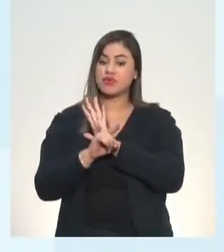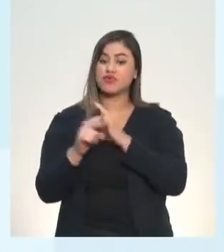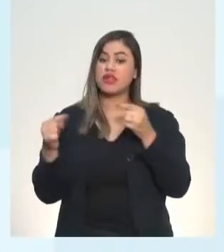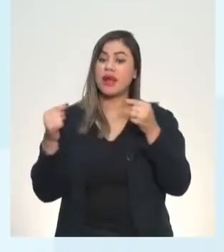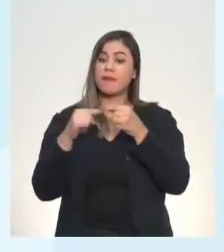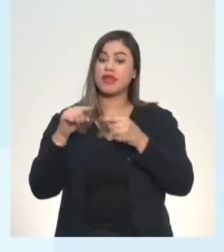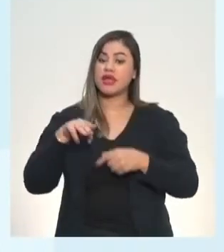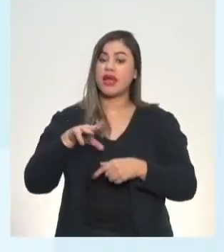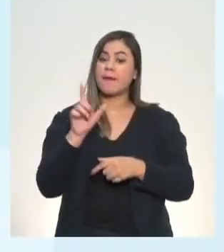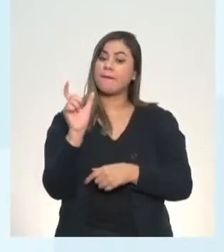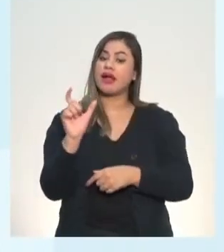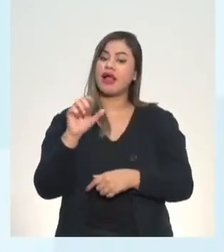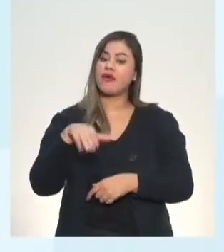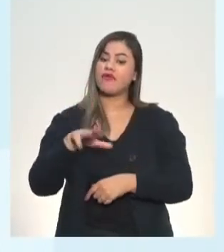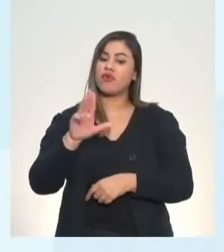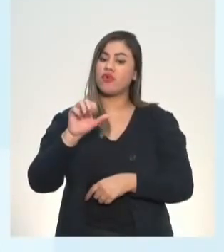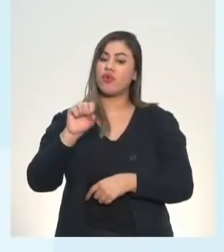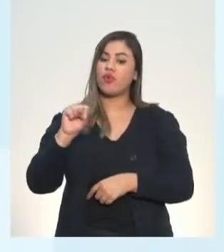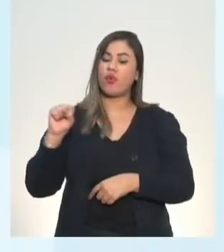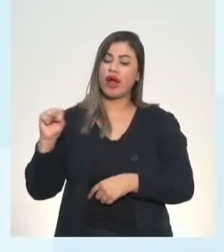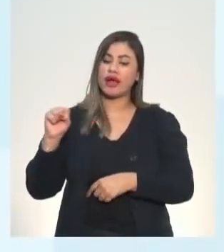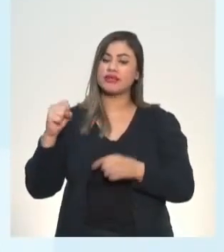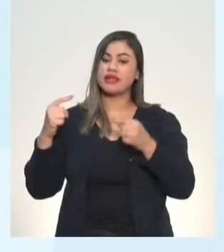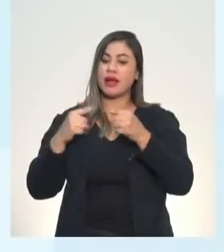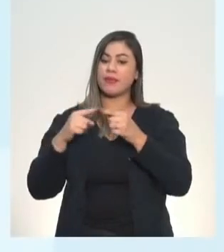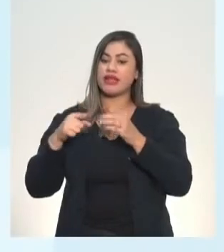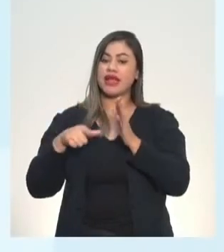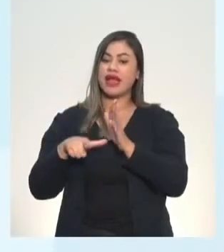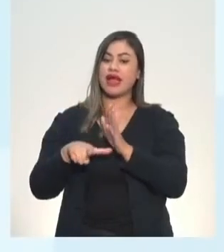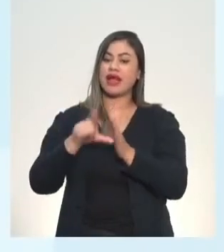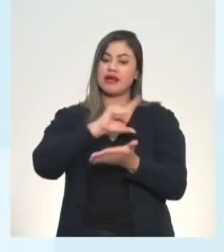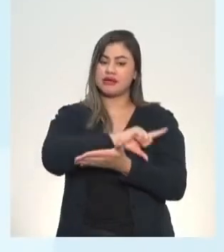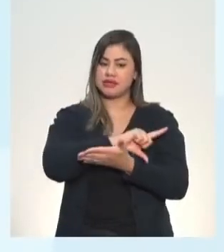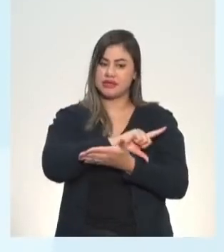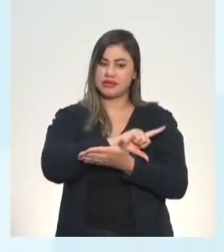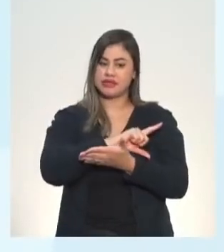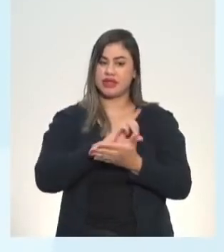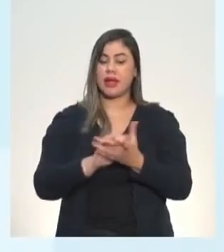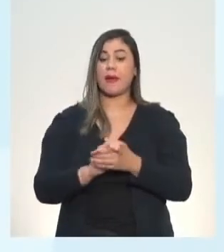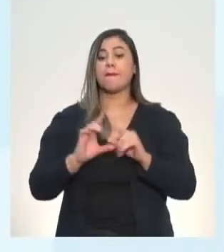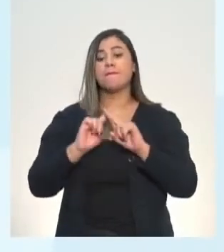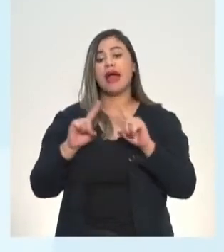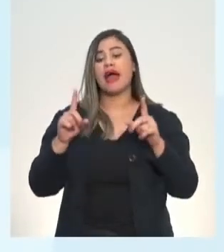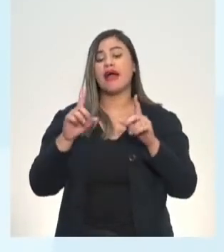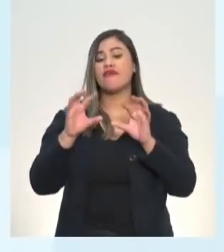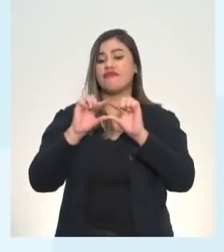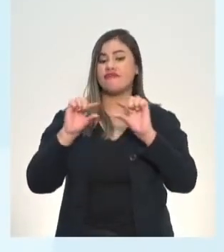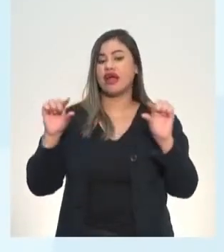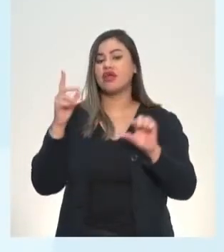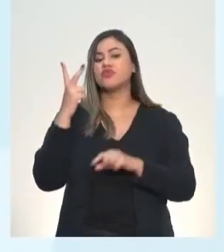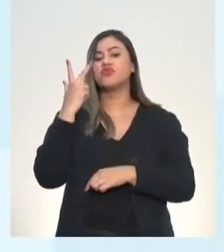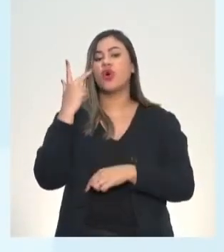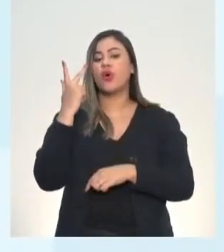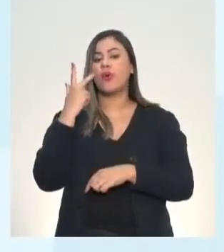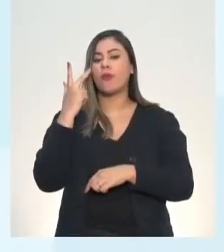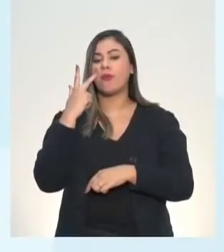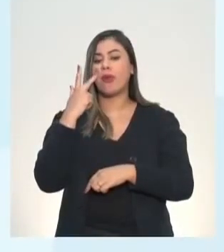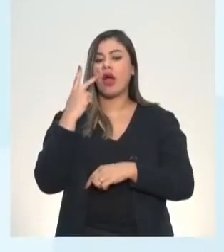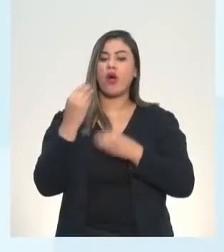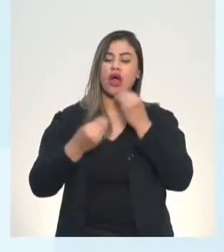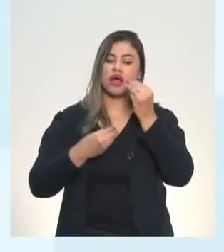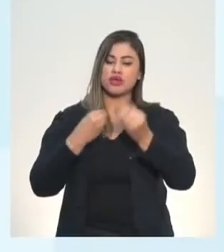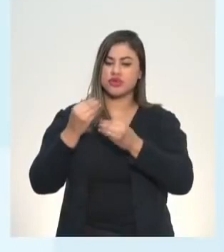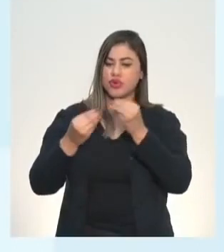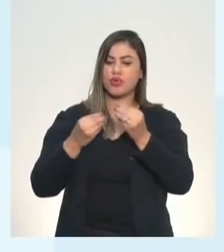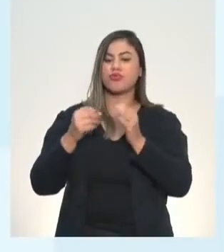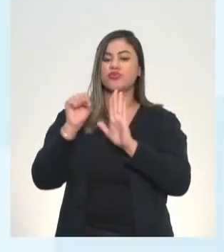depois... Quando for pergunta, o was vem antes do sujeito. Mas na frase normal, é que nem no português, ele vai vir depois